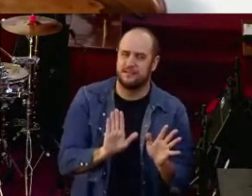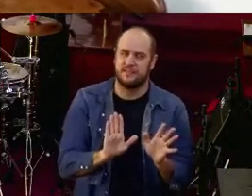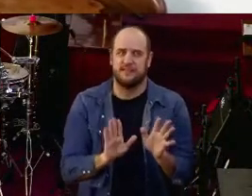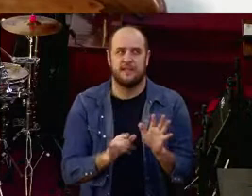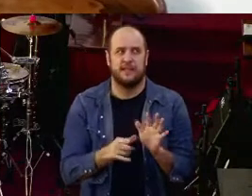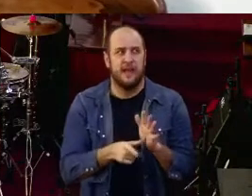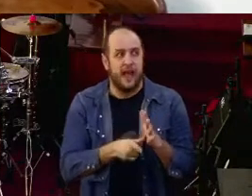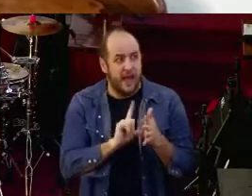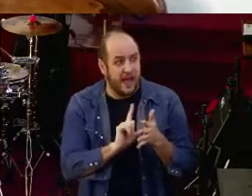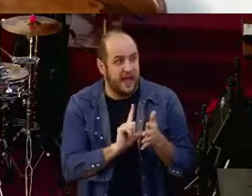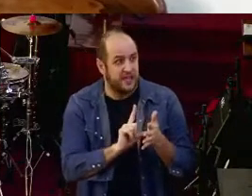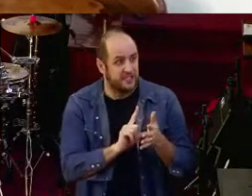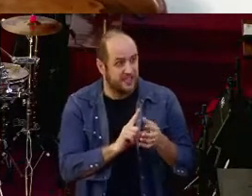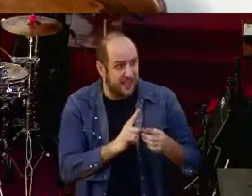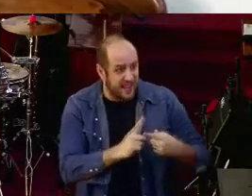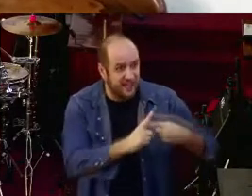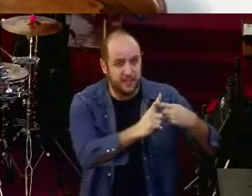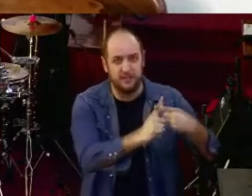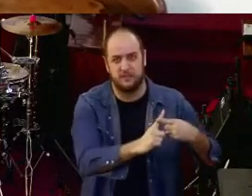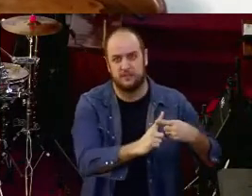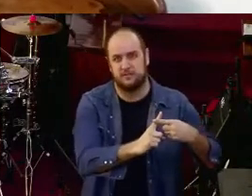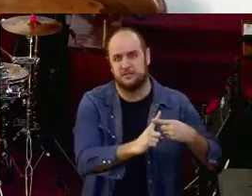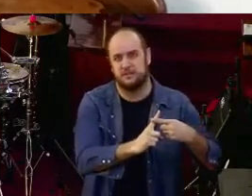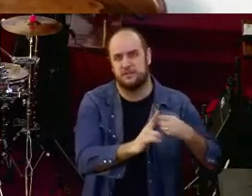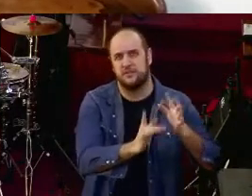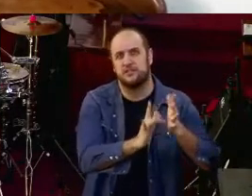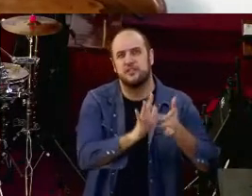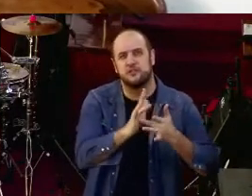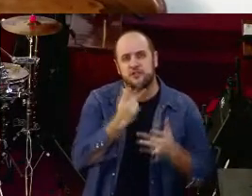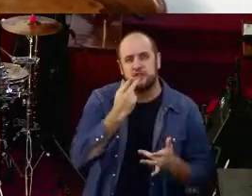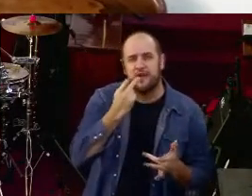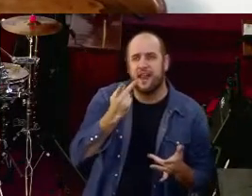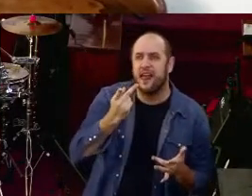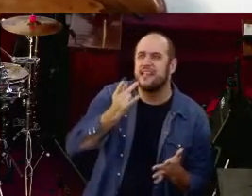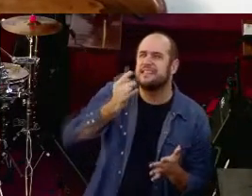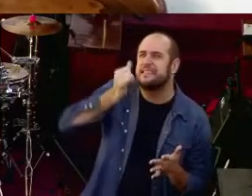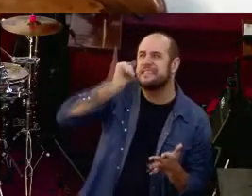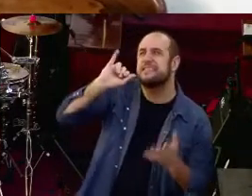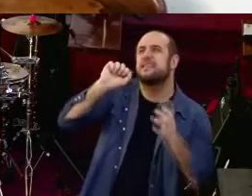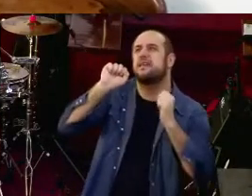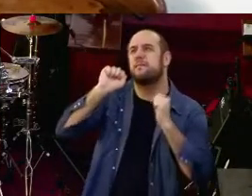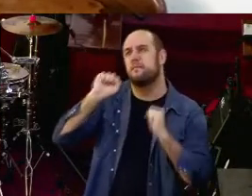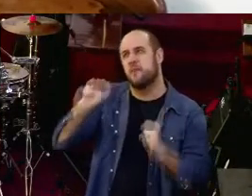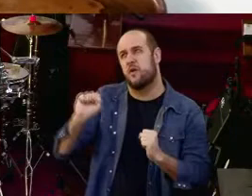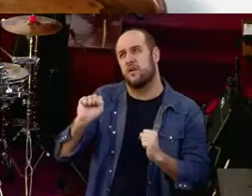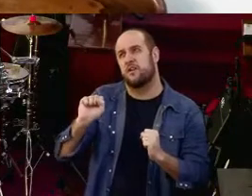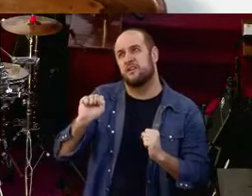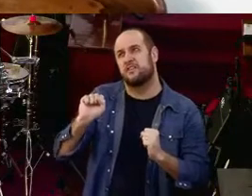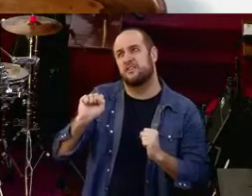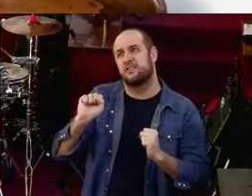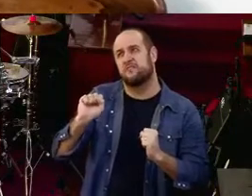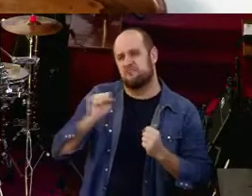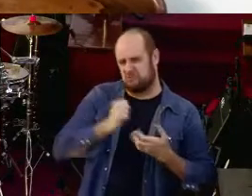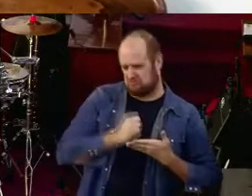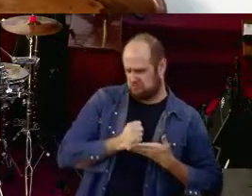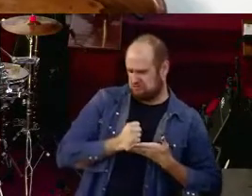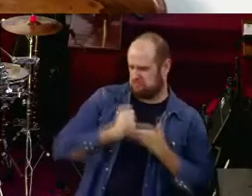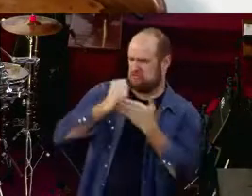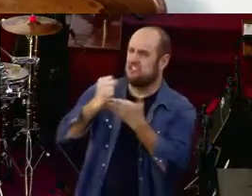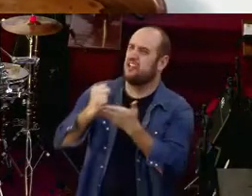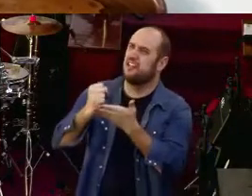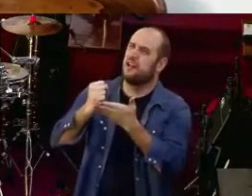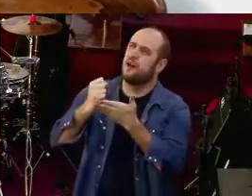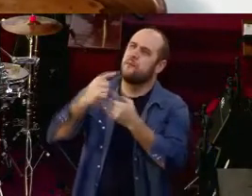de ser levado à cruz: Pai, se possível afasta de mim este cálice, contudo não